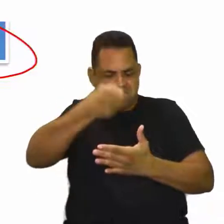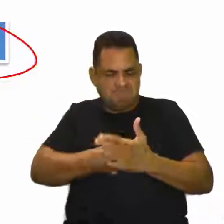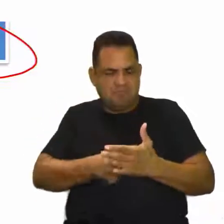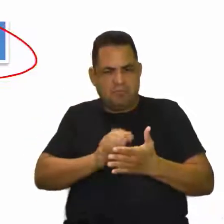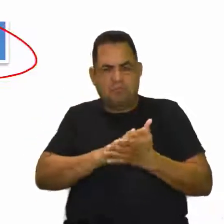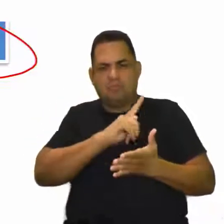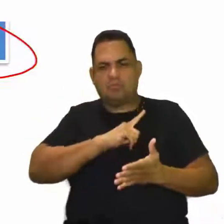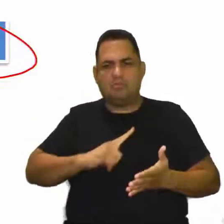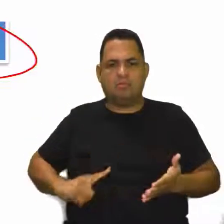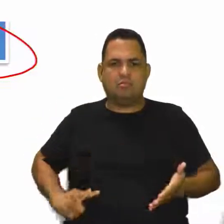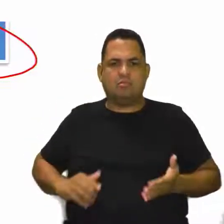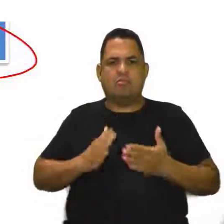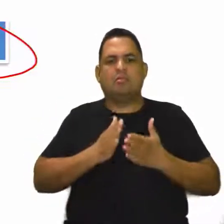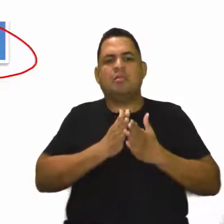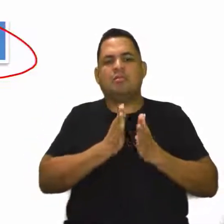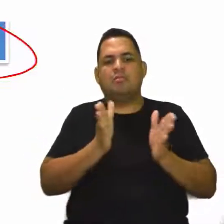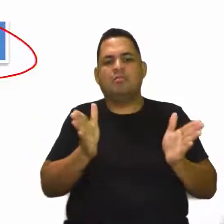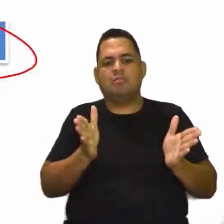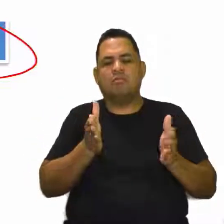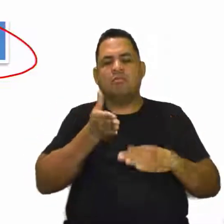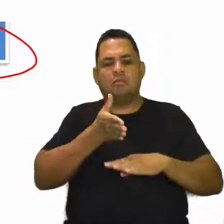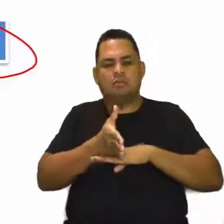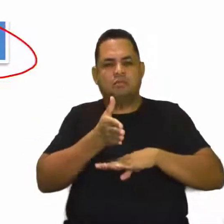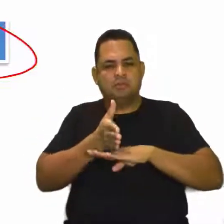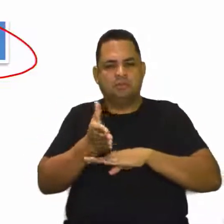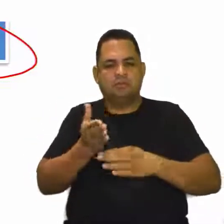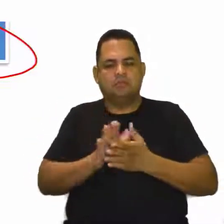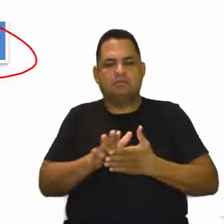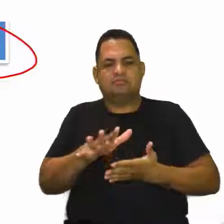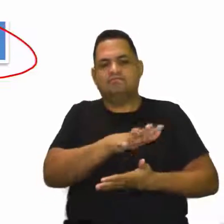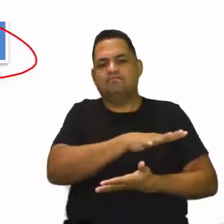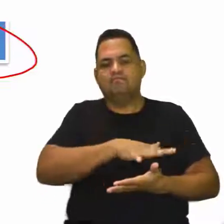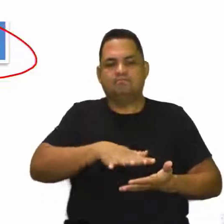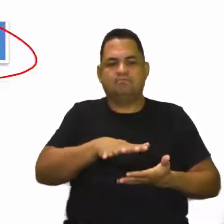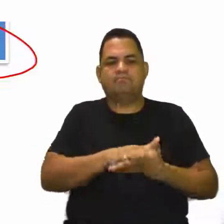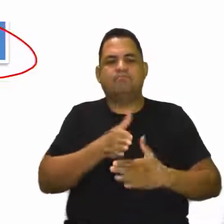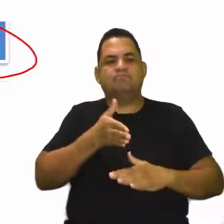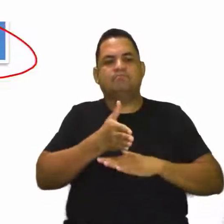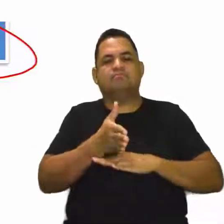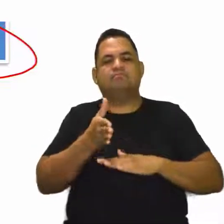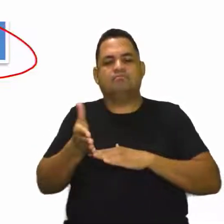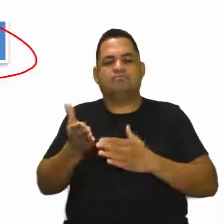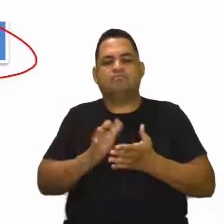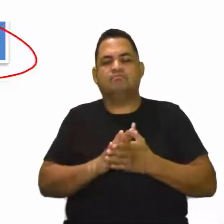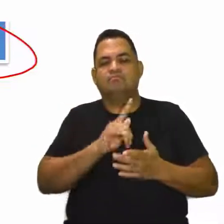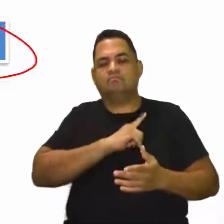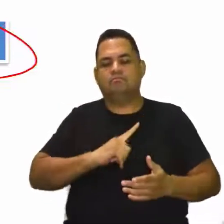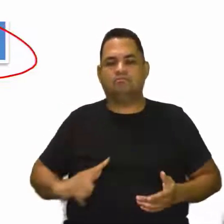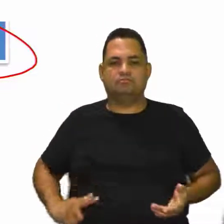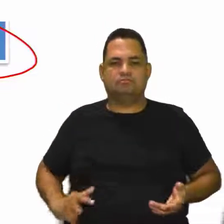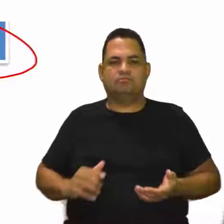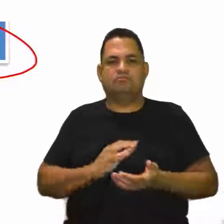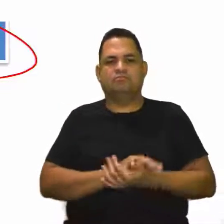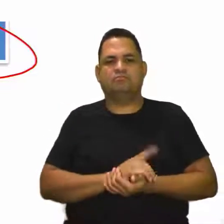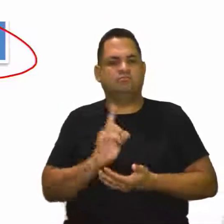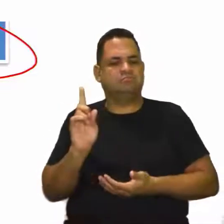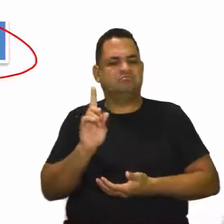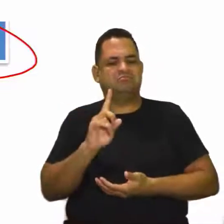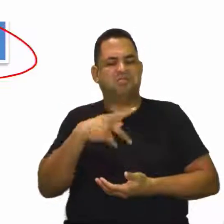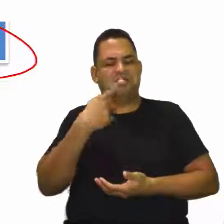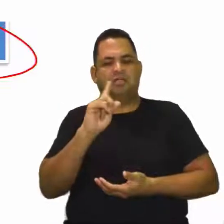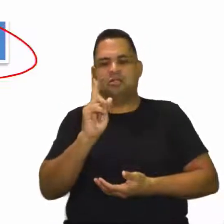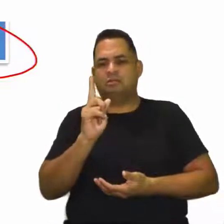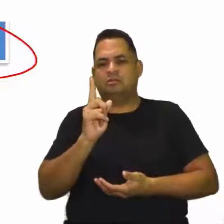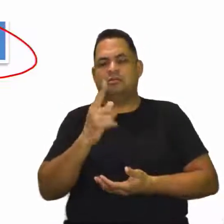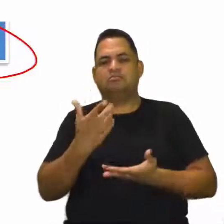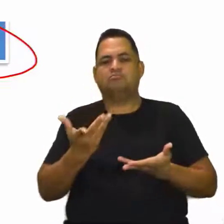que o governo abra uma brecha, um espaço para que eles venham a participar do governo. E o governo diz, não é